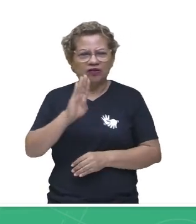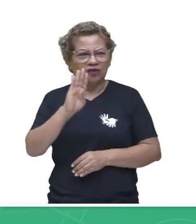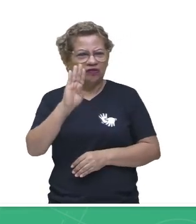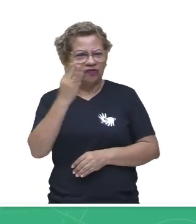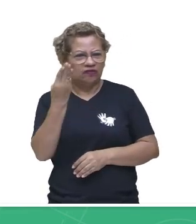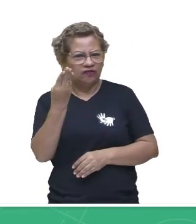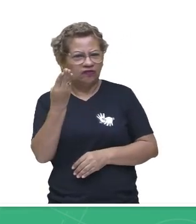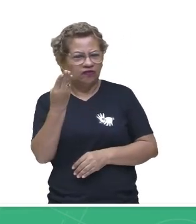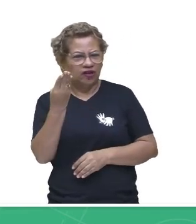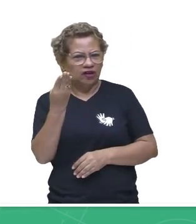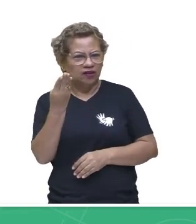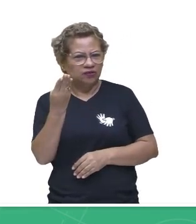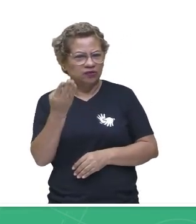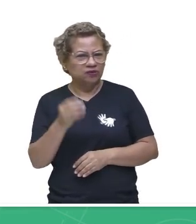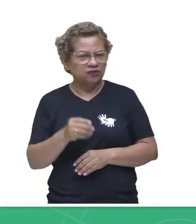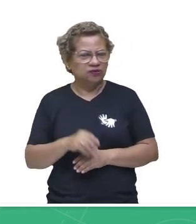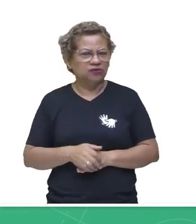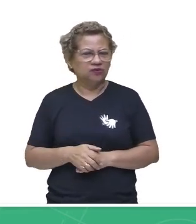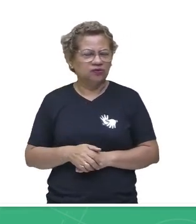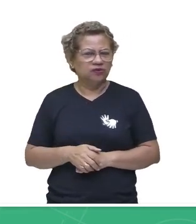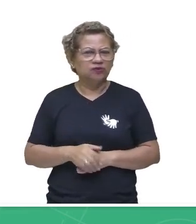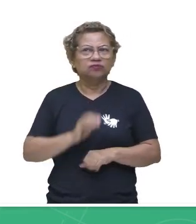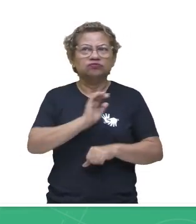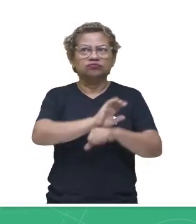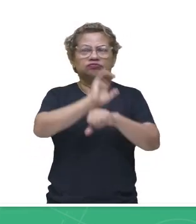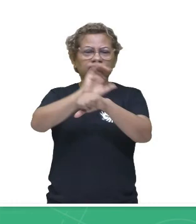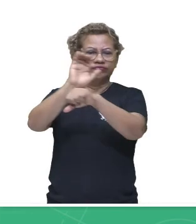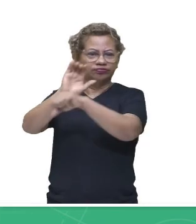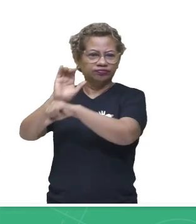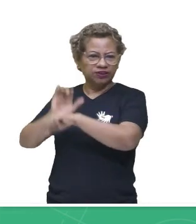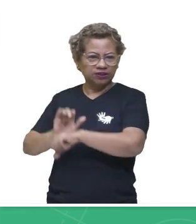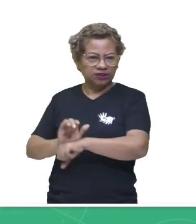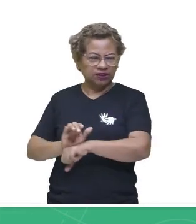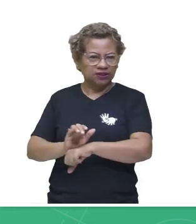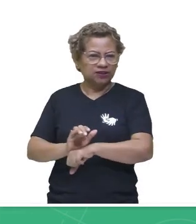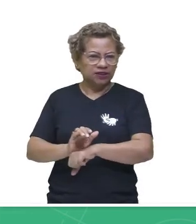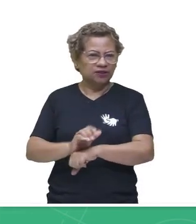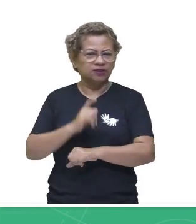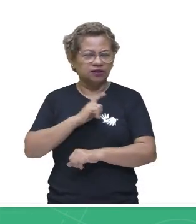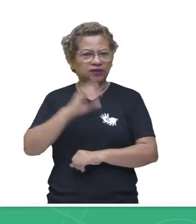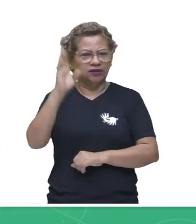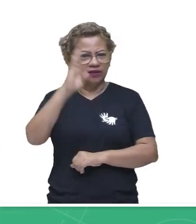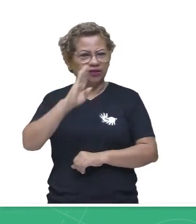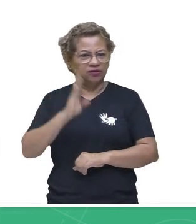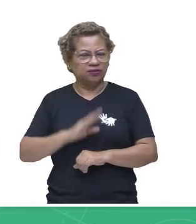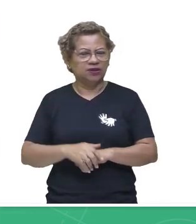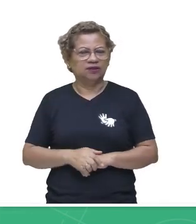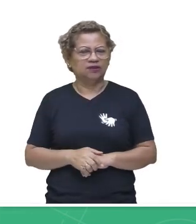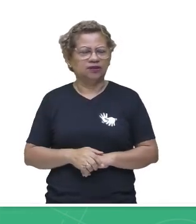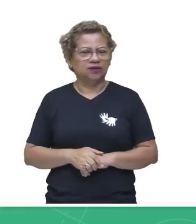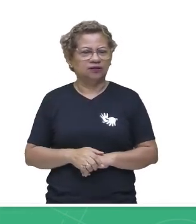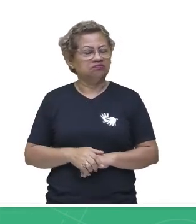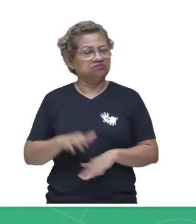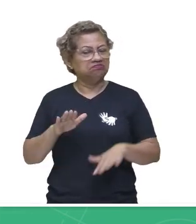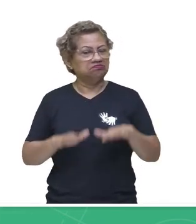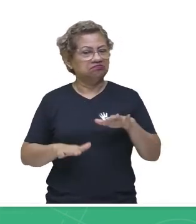Não, não são dados infundados, porque são dados de pesquisa, são pesquisas que são levantadas aí por